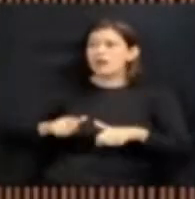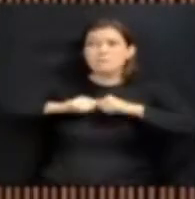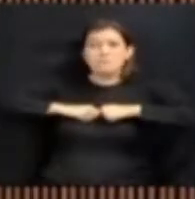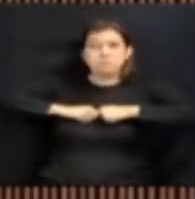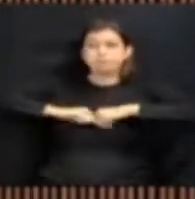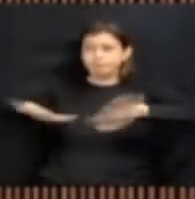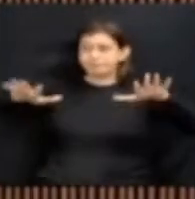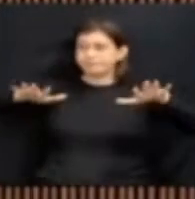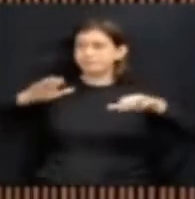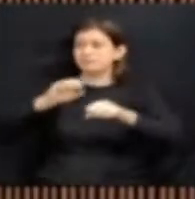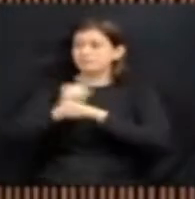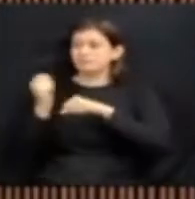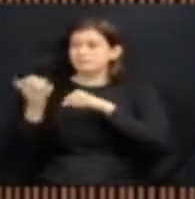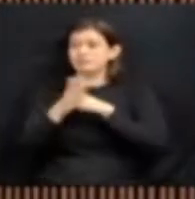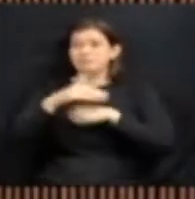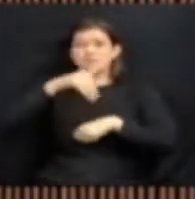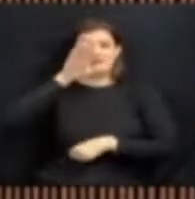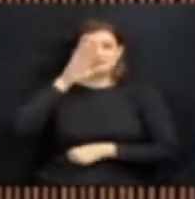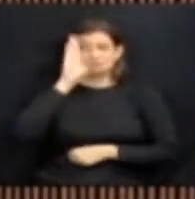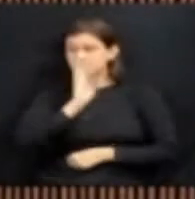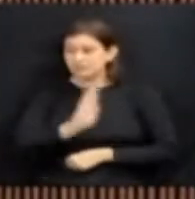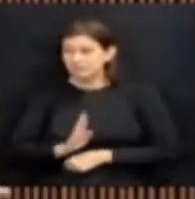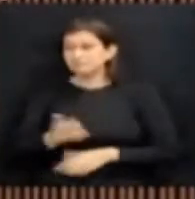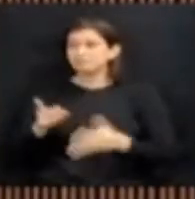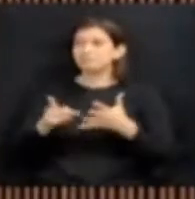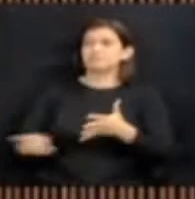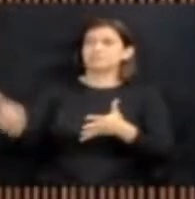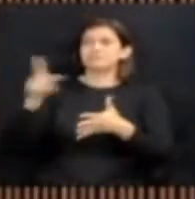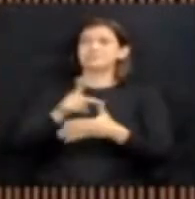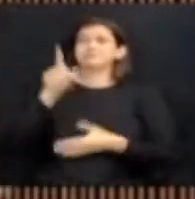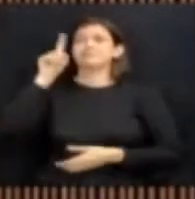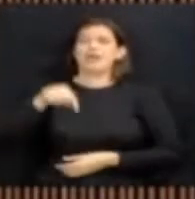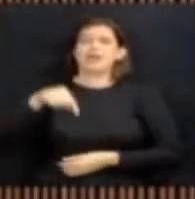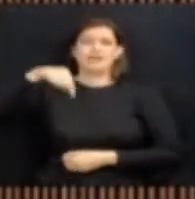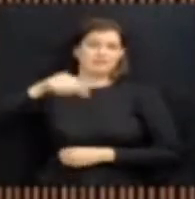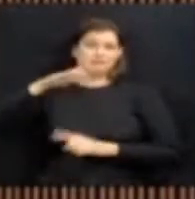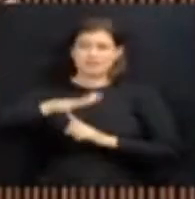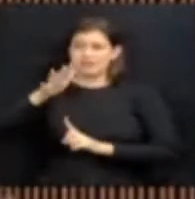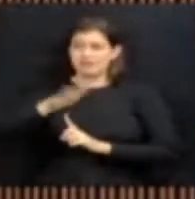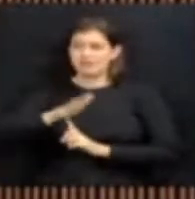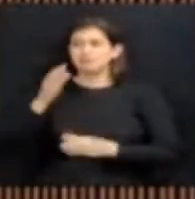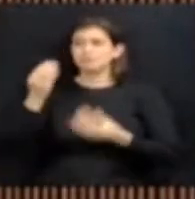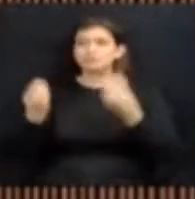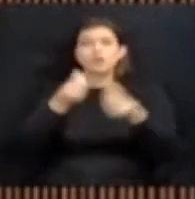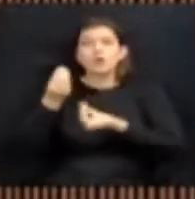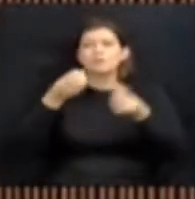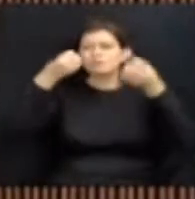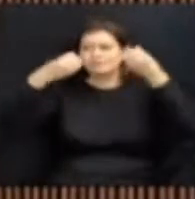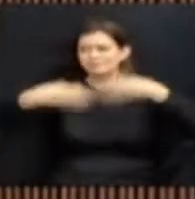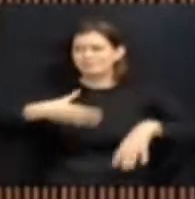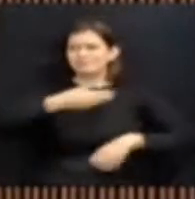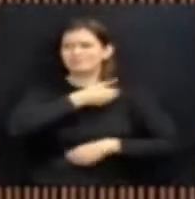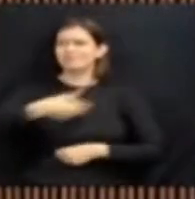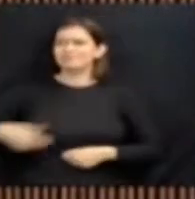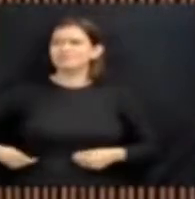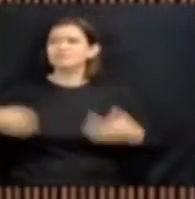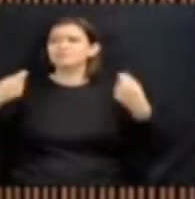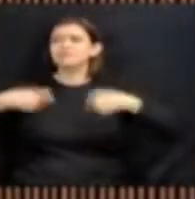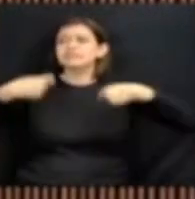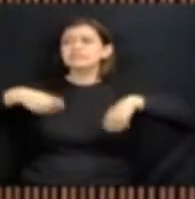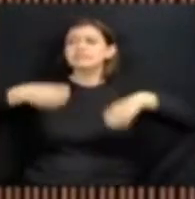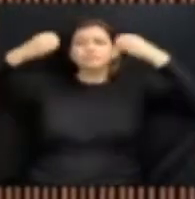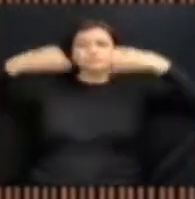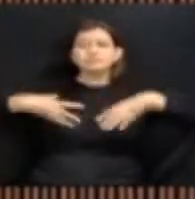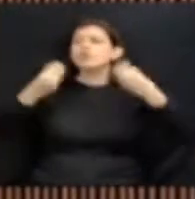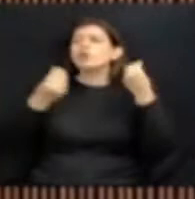e fazer um esclarecimento que o governo lembra esclarecimento muito séria sobre essa questão nesse continente tem que ter que tá